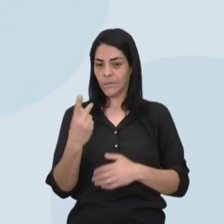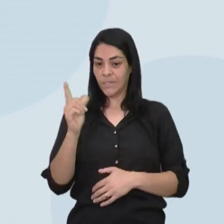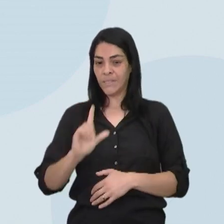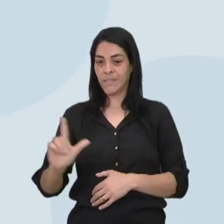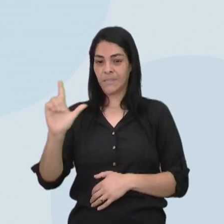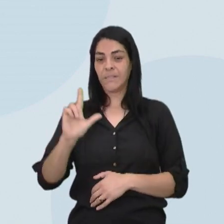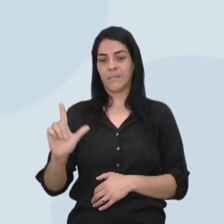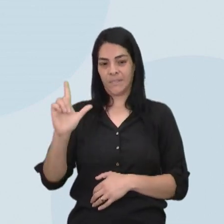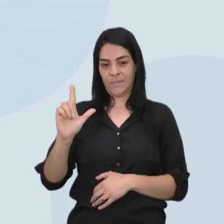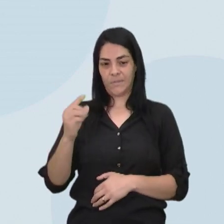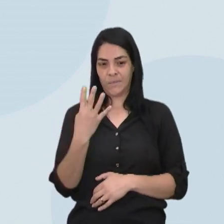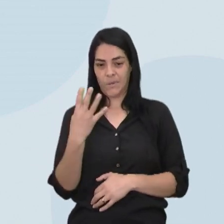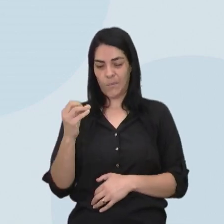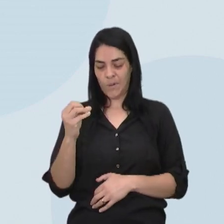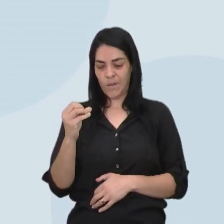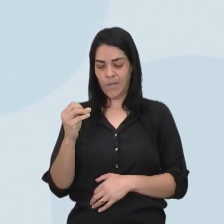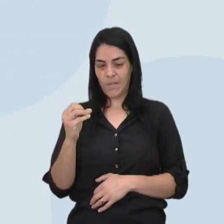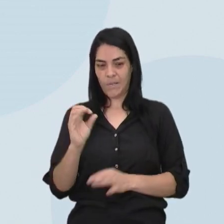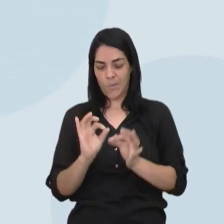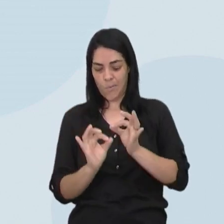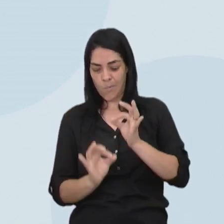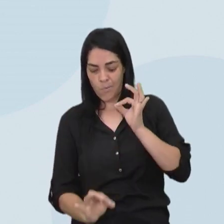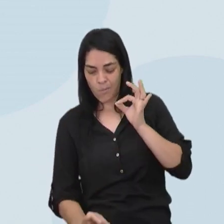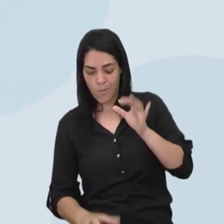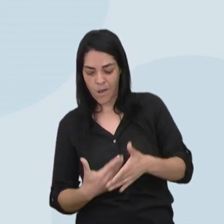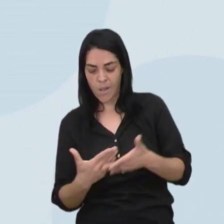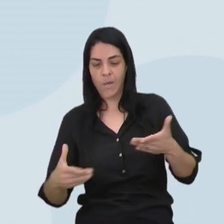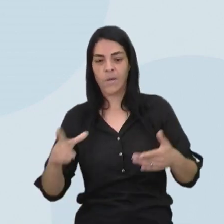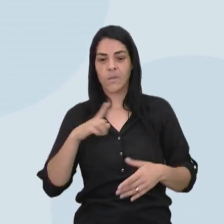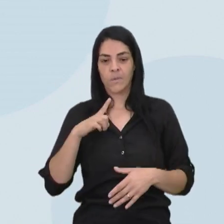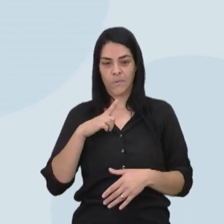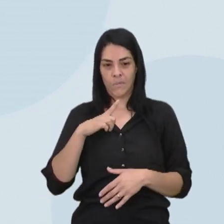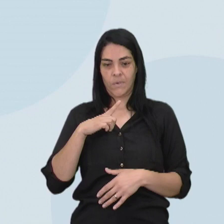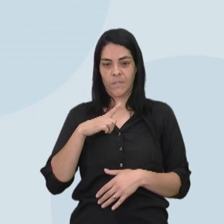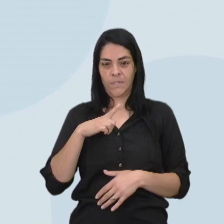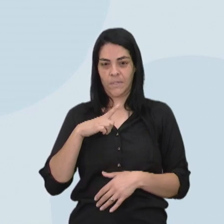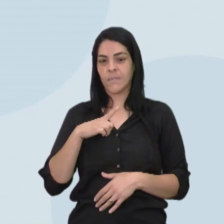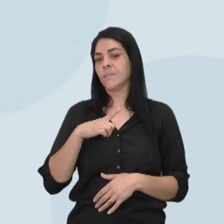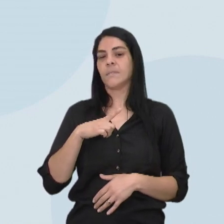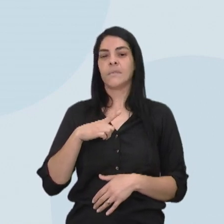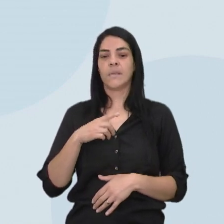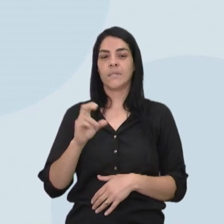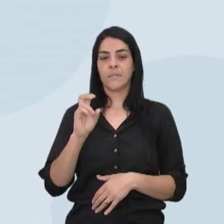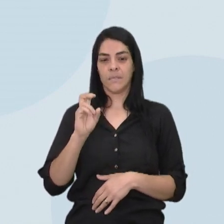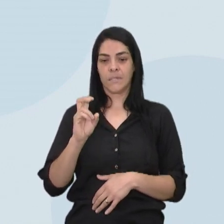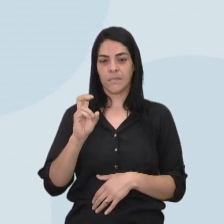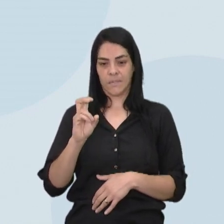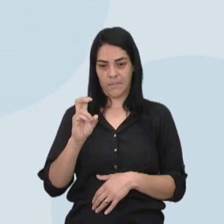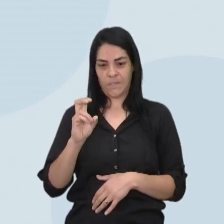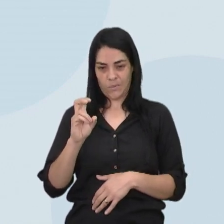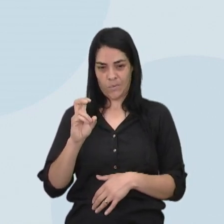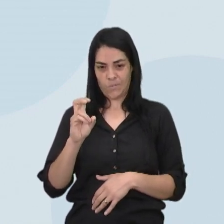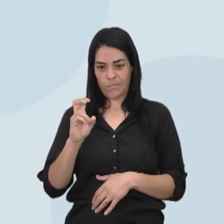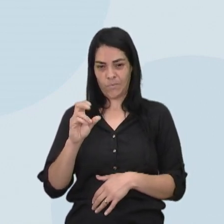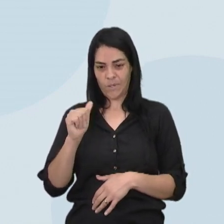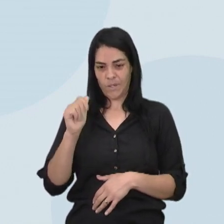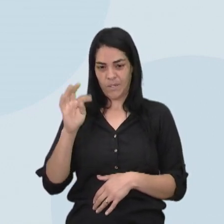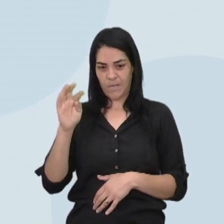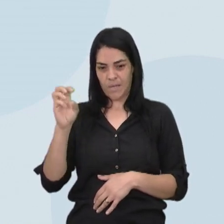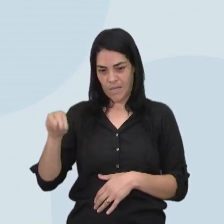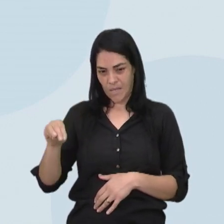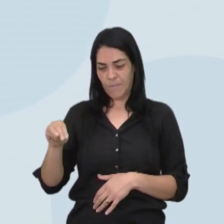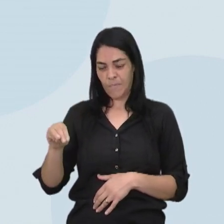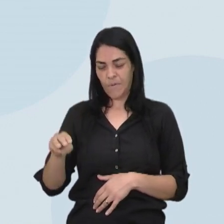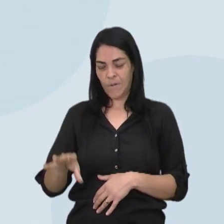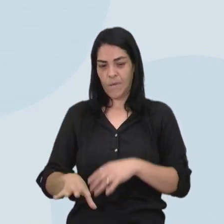a 40 metros, a gente vai ter uma pressão de 5 atmosferas e o volume de ar aí disponível